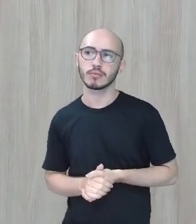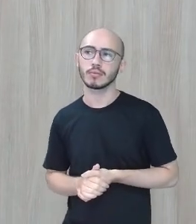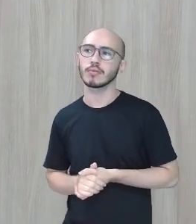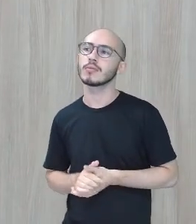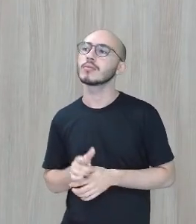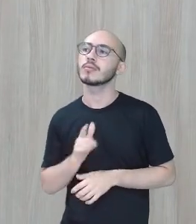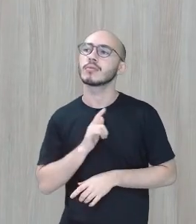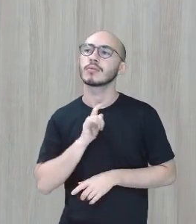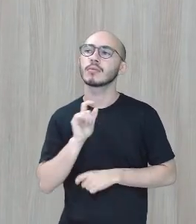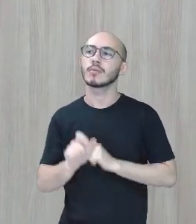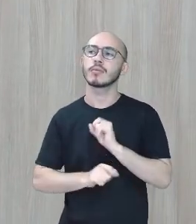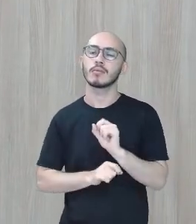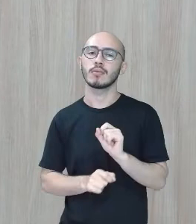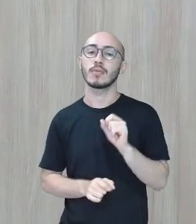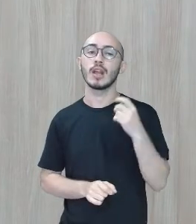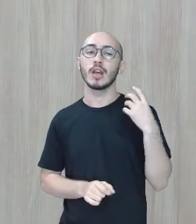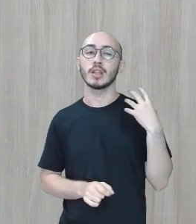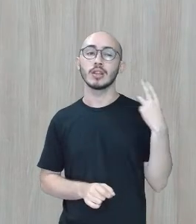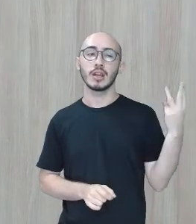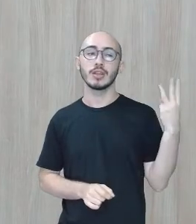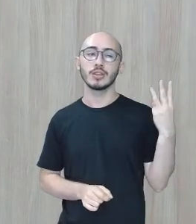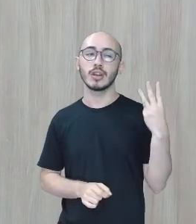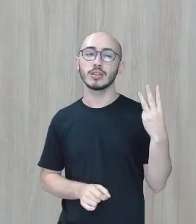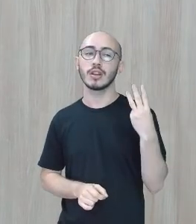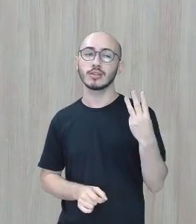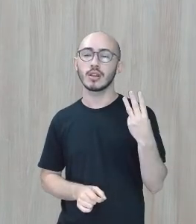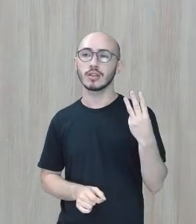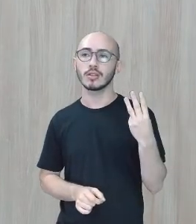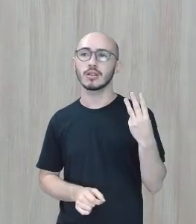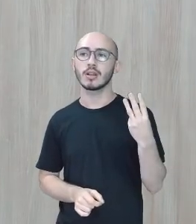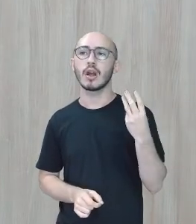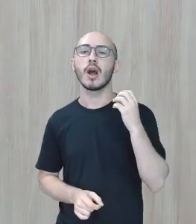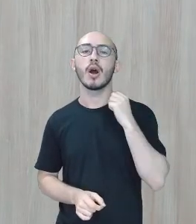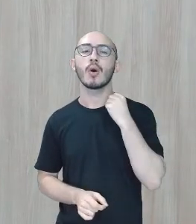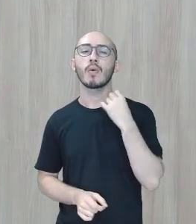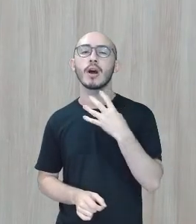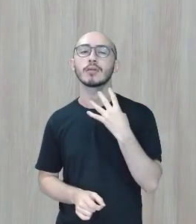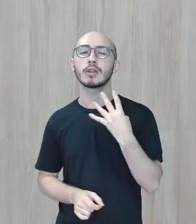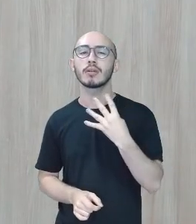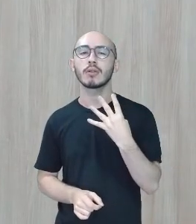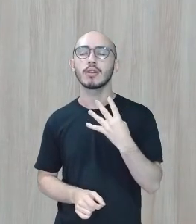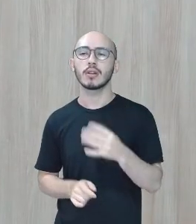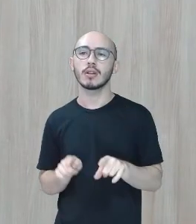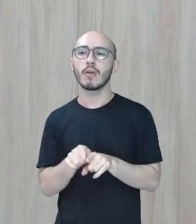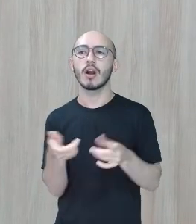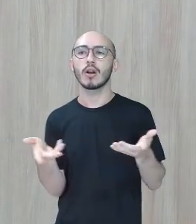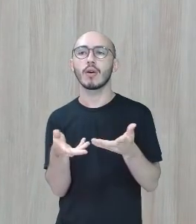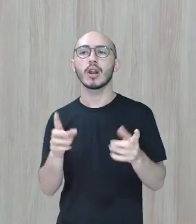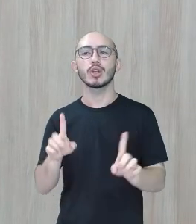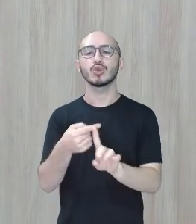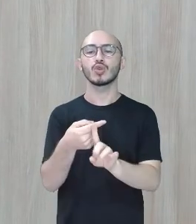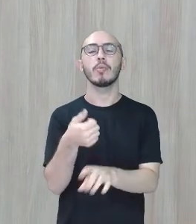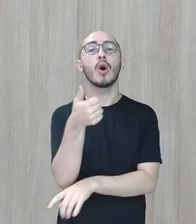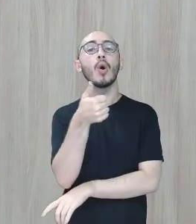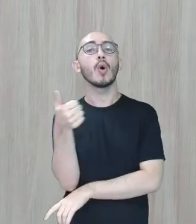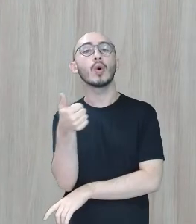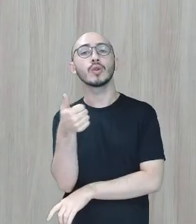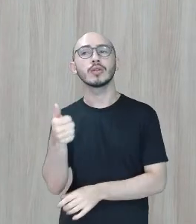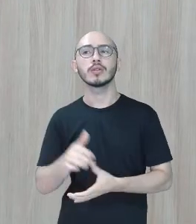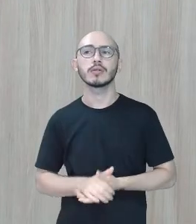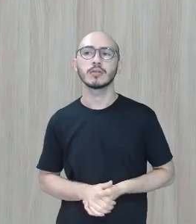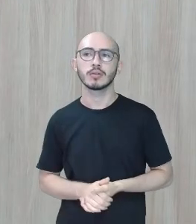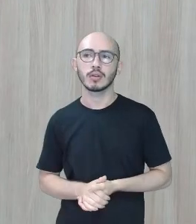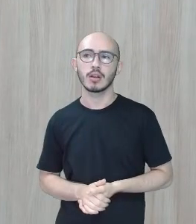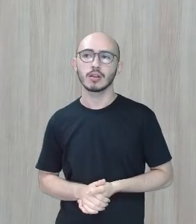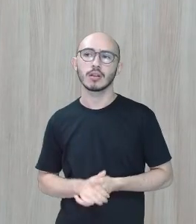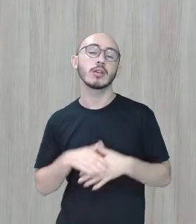3, depois vão vir 8 números 4, dando 12 números. Quando eu somo com 11, certo? Quando eu somo com 11,